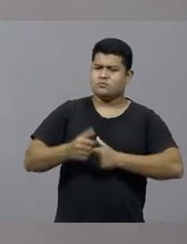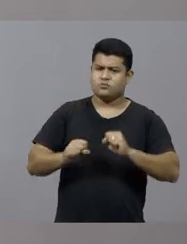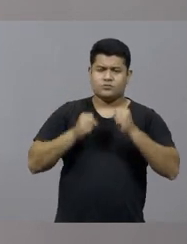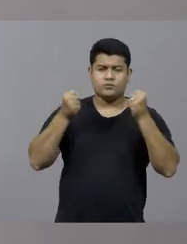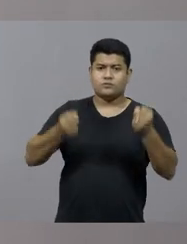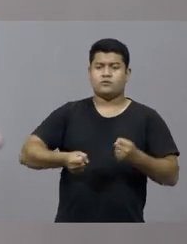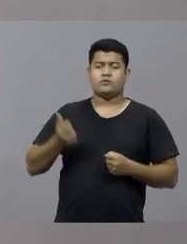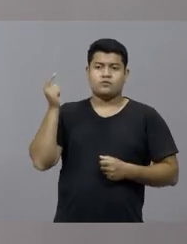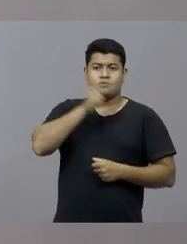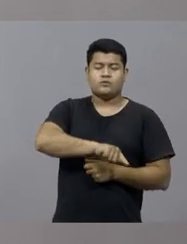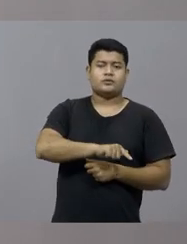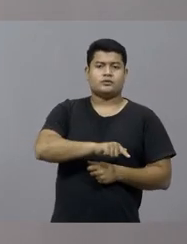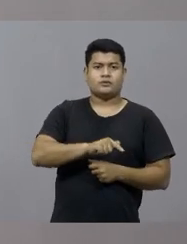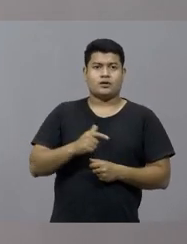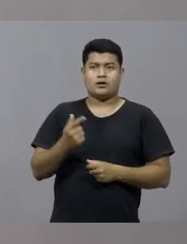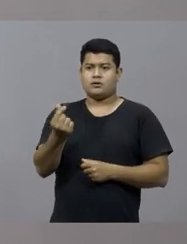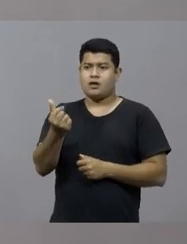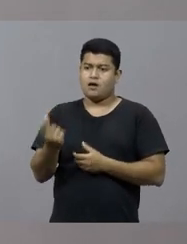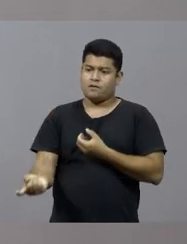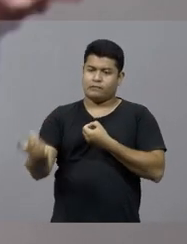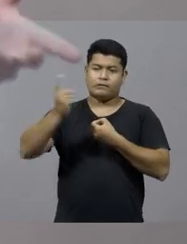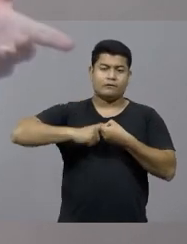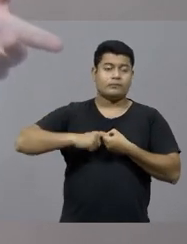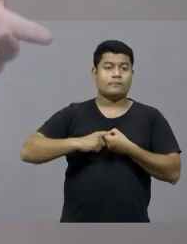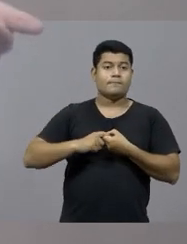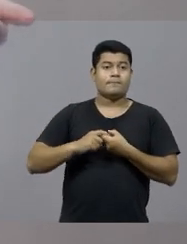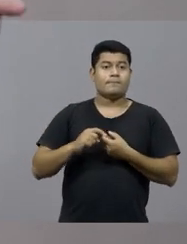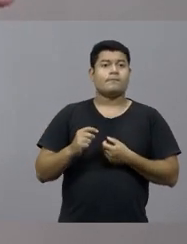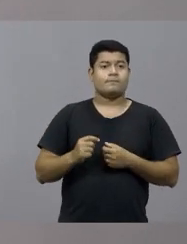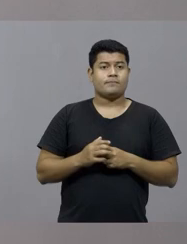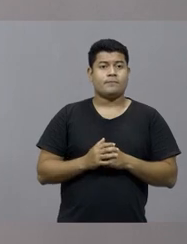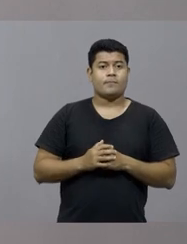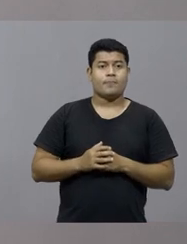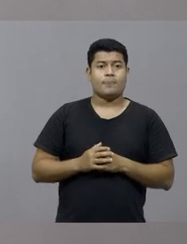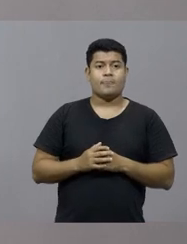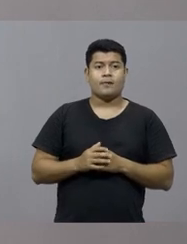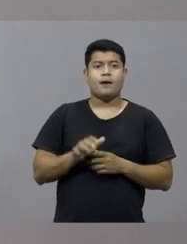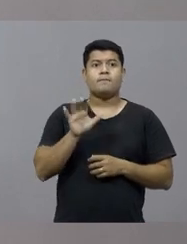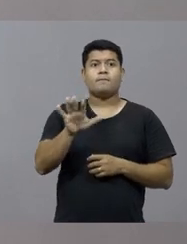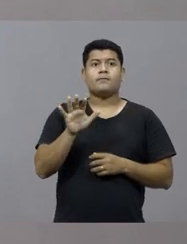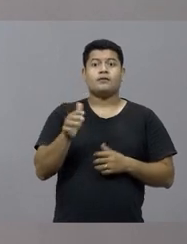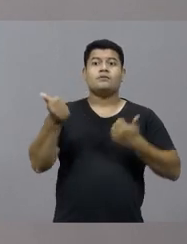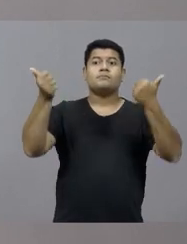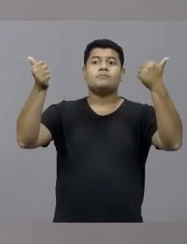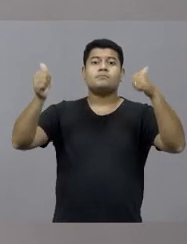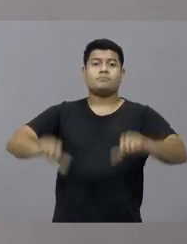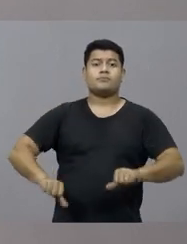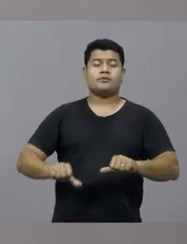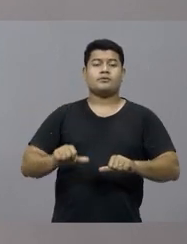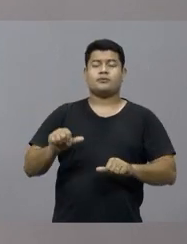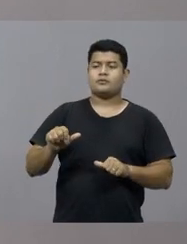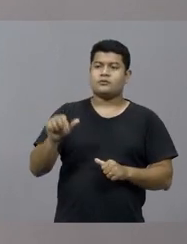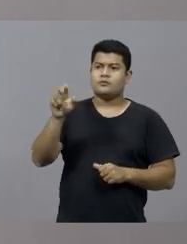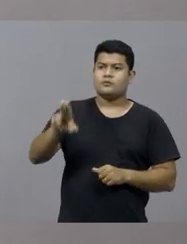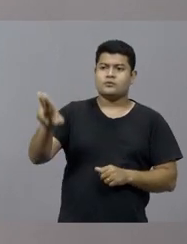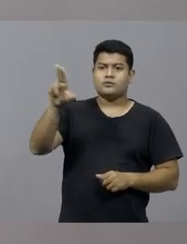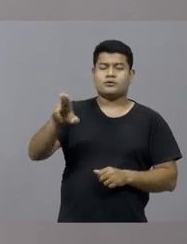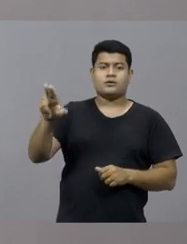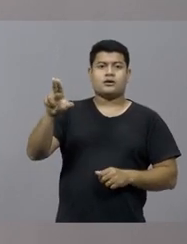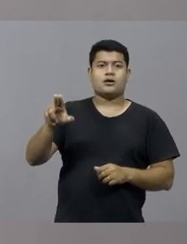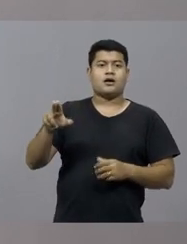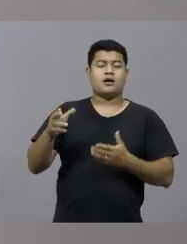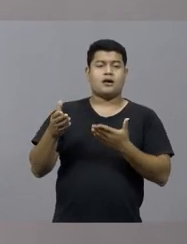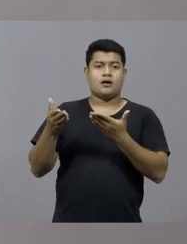nos esforçamos mais, é lamentável, mas recuperamos. Mas o pior de você usar uma aeronave